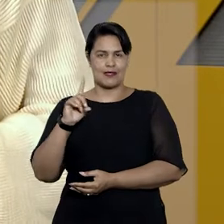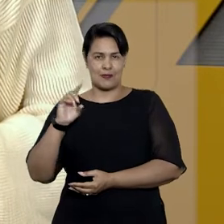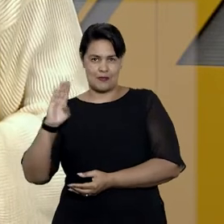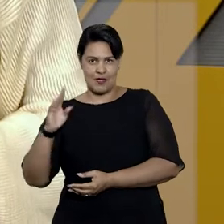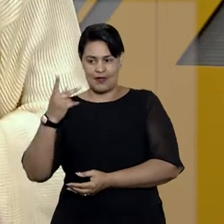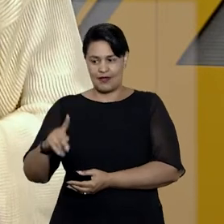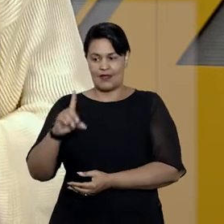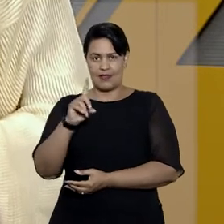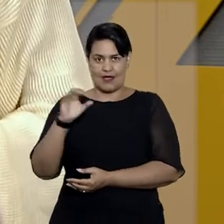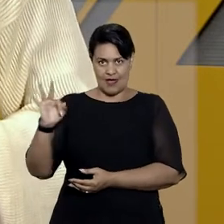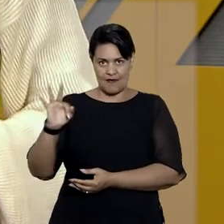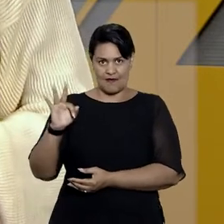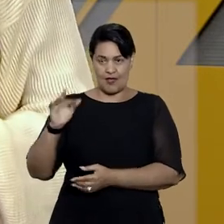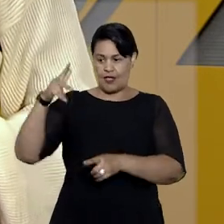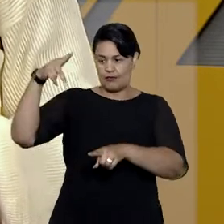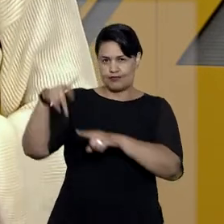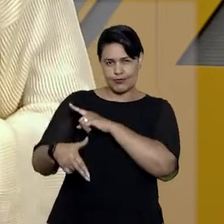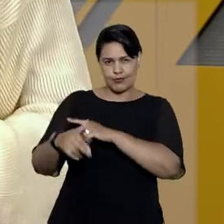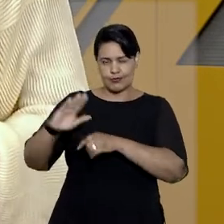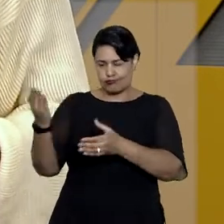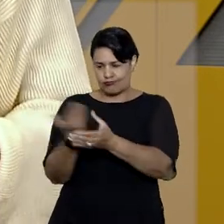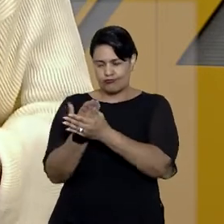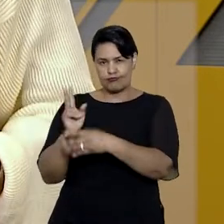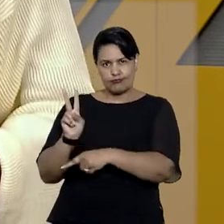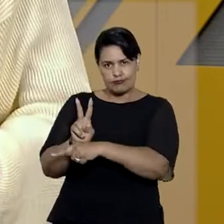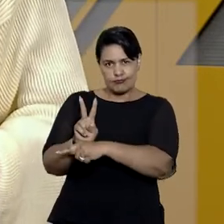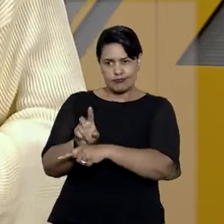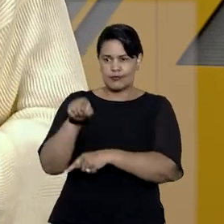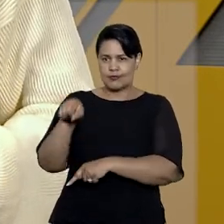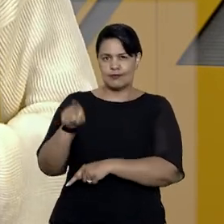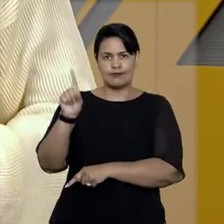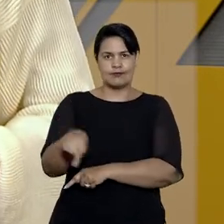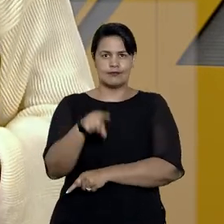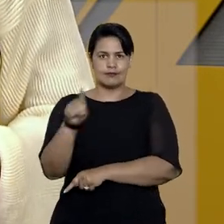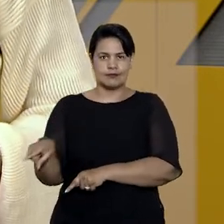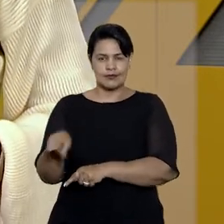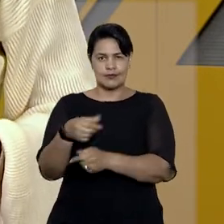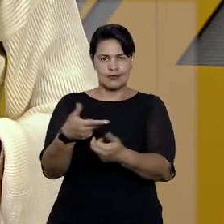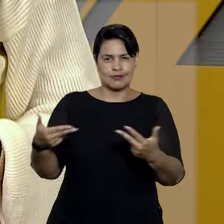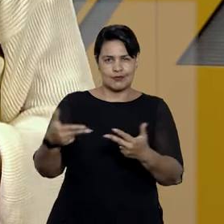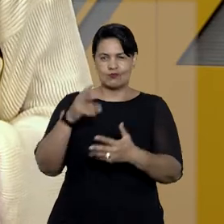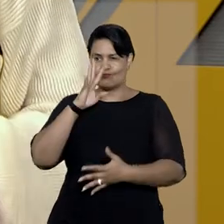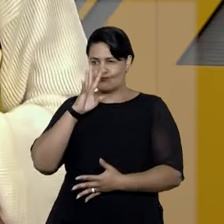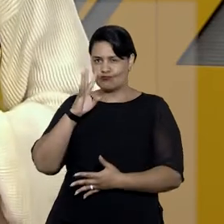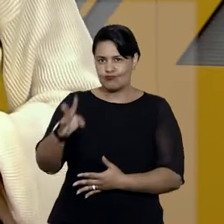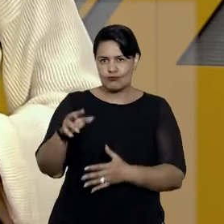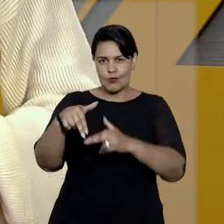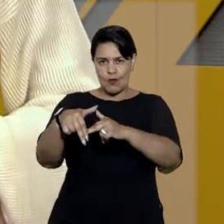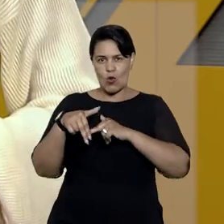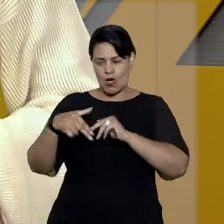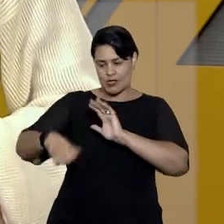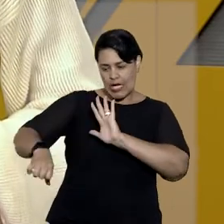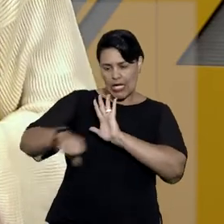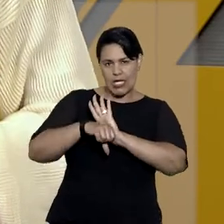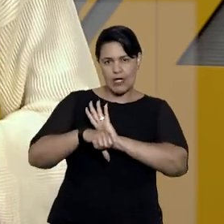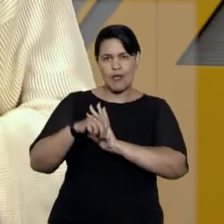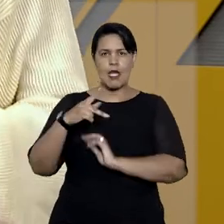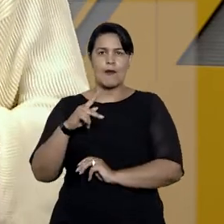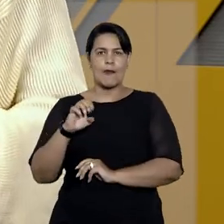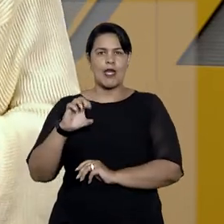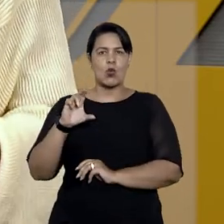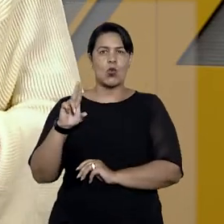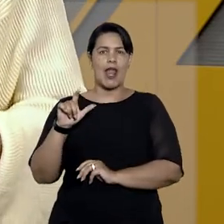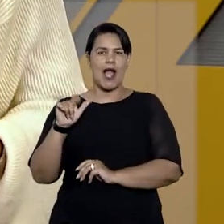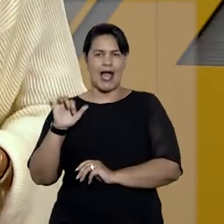Distrito Federal, e cassaram a liminar que havia suspendido os efeitos da condenação do parlamentar pelo crime de peculato.